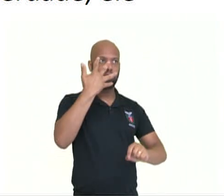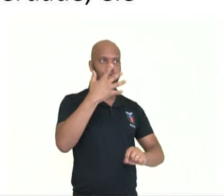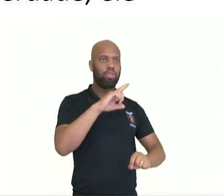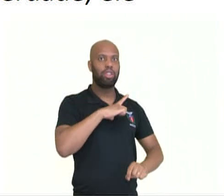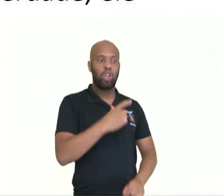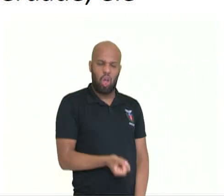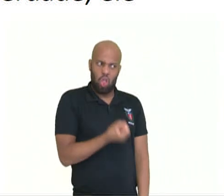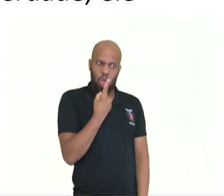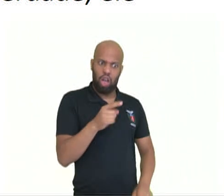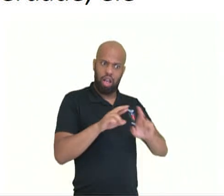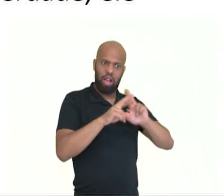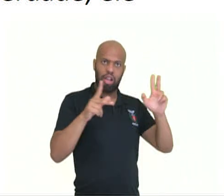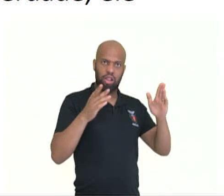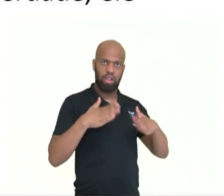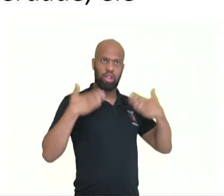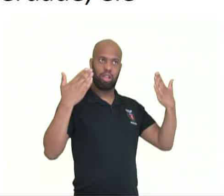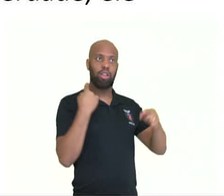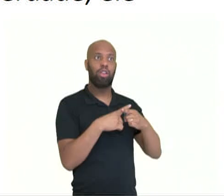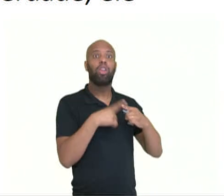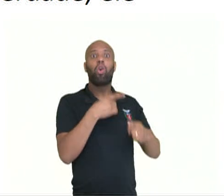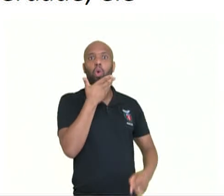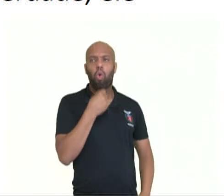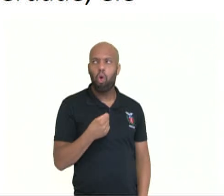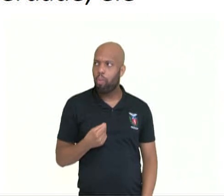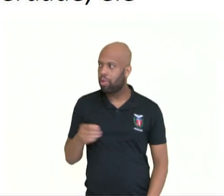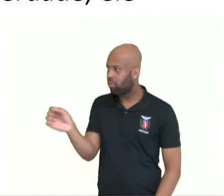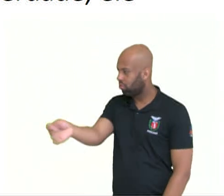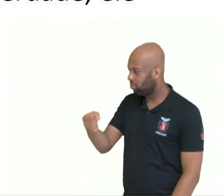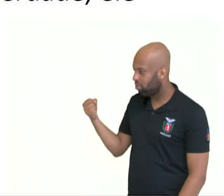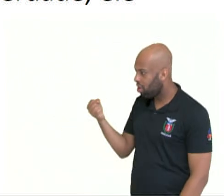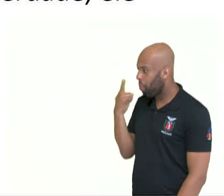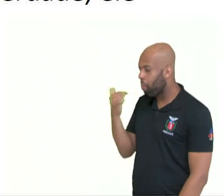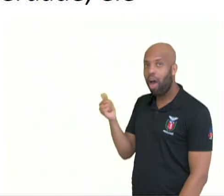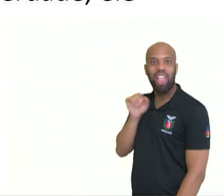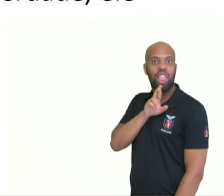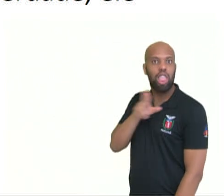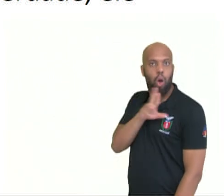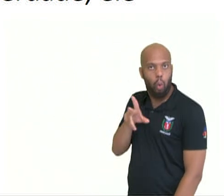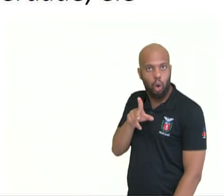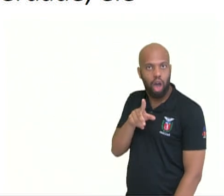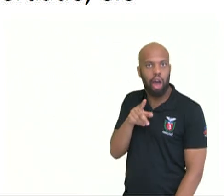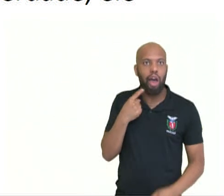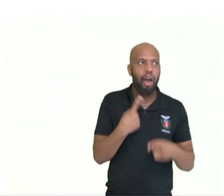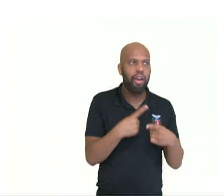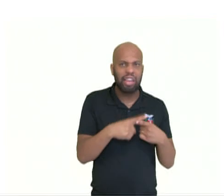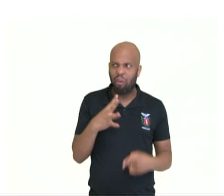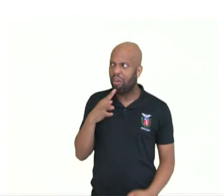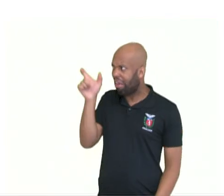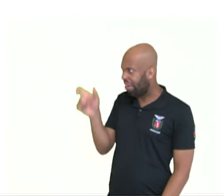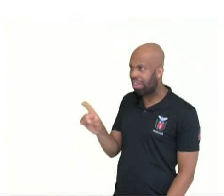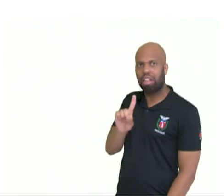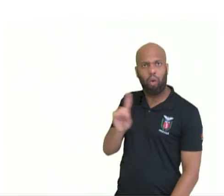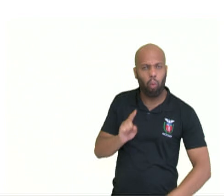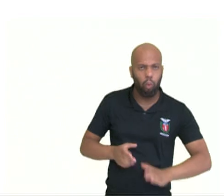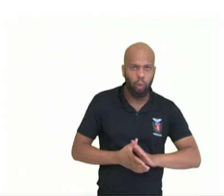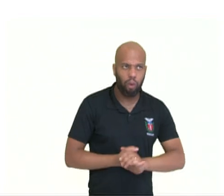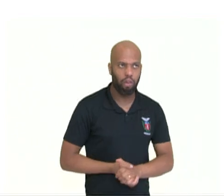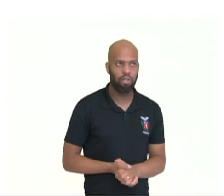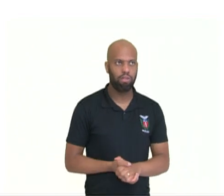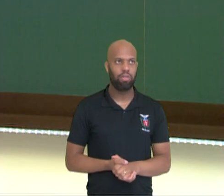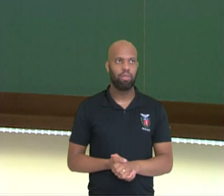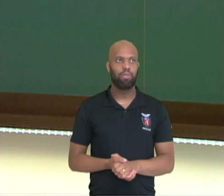longe disso. Os amigos só ajudaram na primeira semana. Depois disso, ficou entregue à própria sorte. Teve de trabalhar